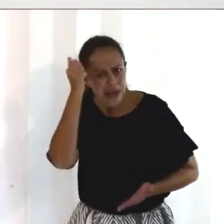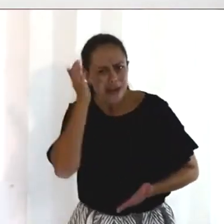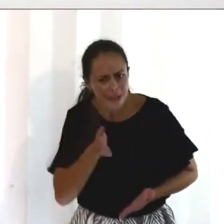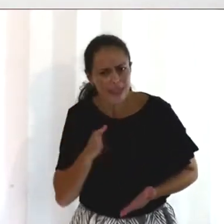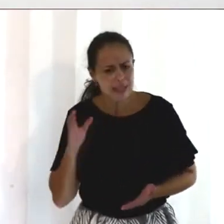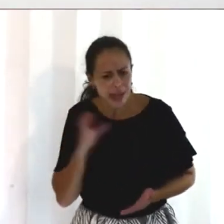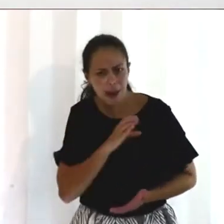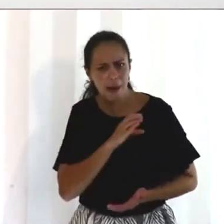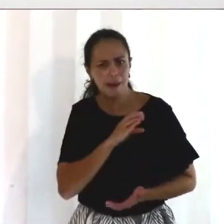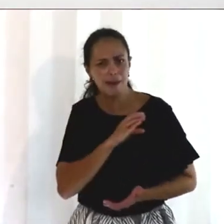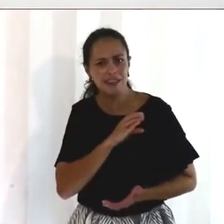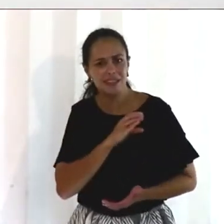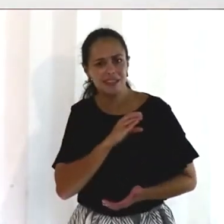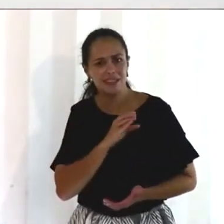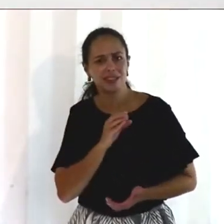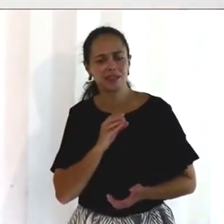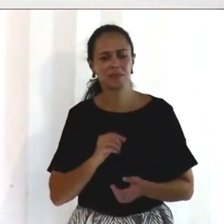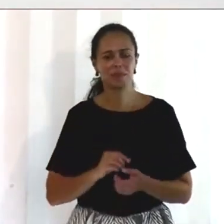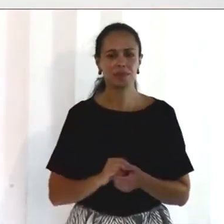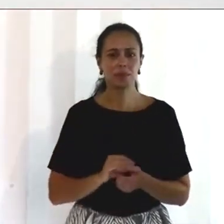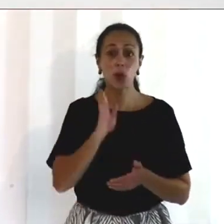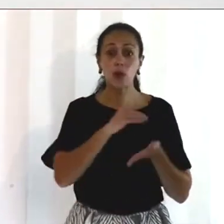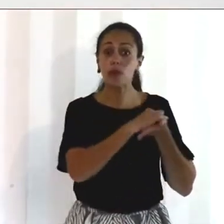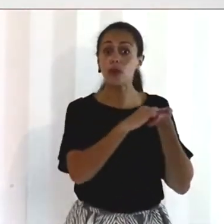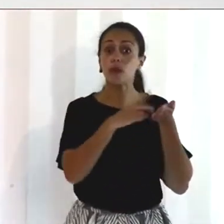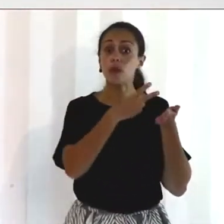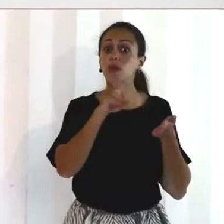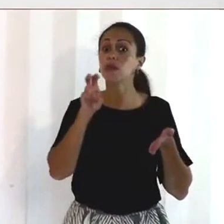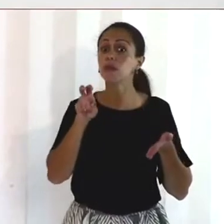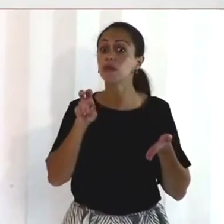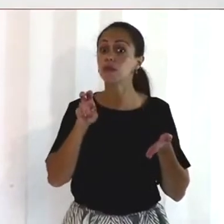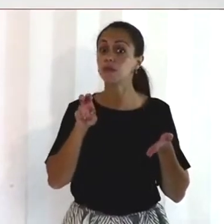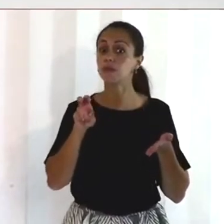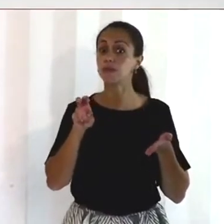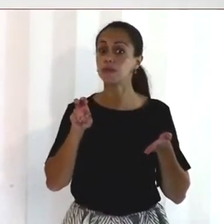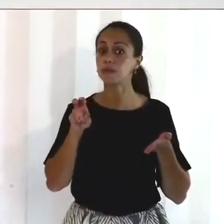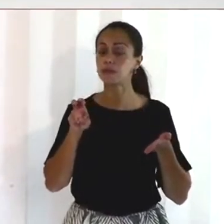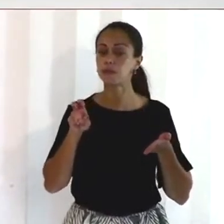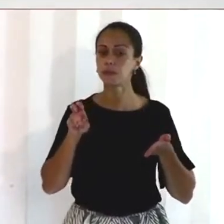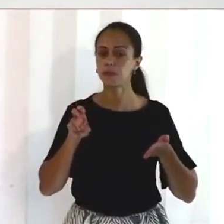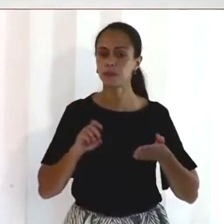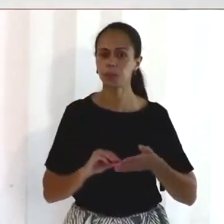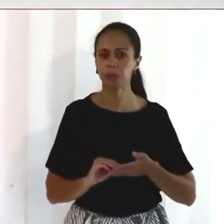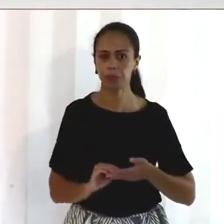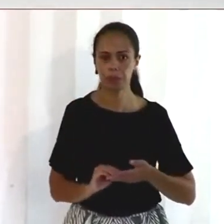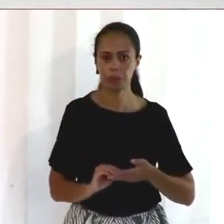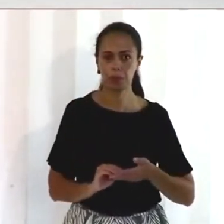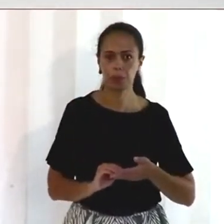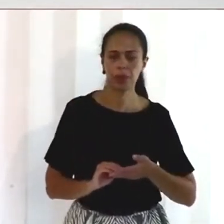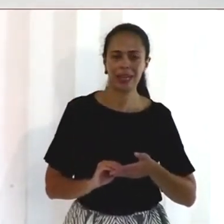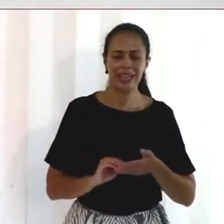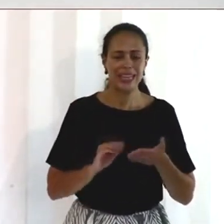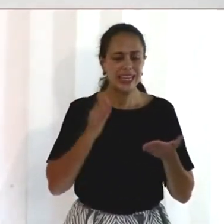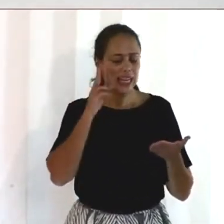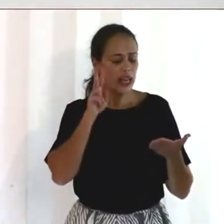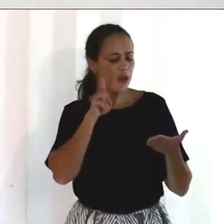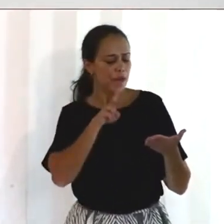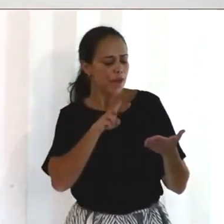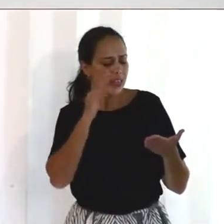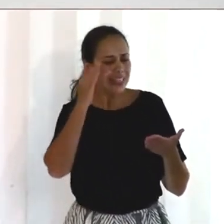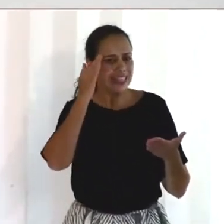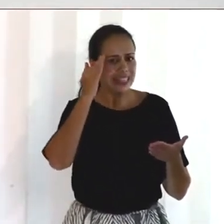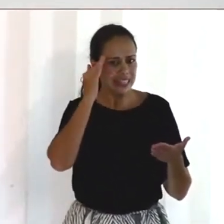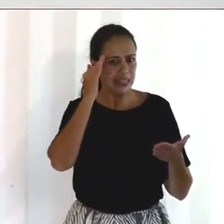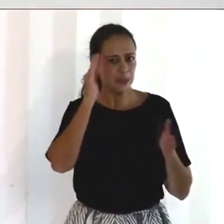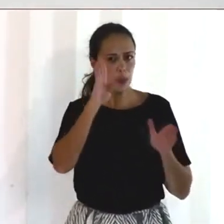aqui, no versículo 25, é a consideração da palavra. Vamos ver o que essa palavra consideração